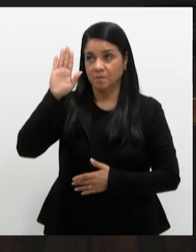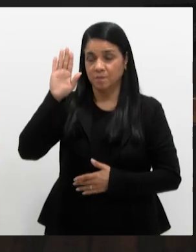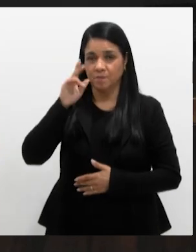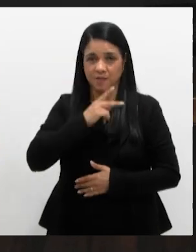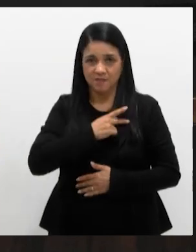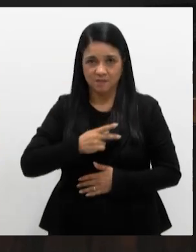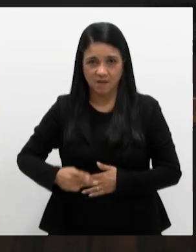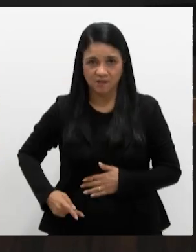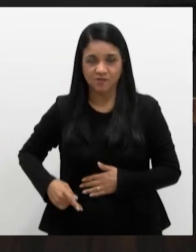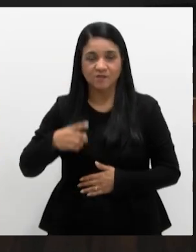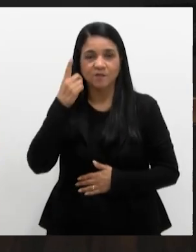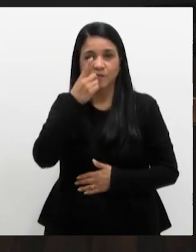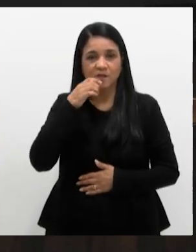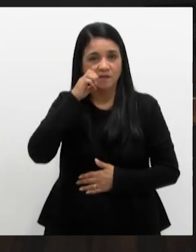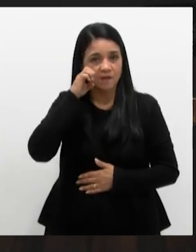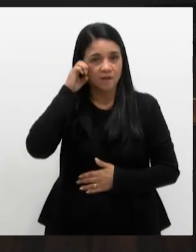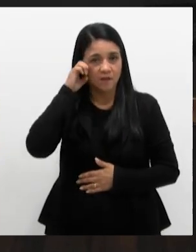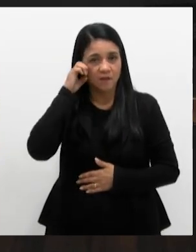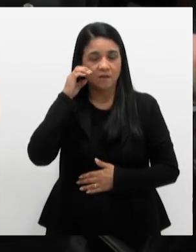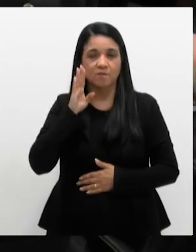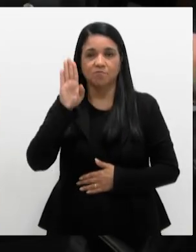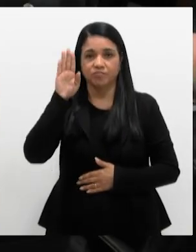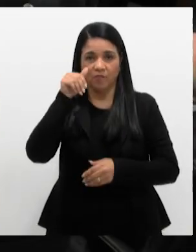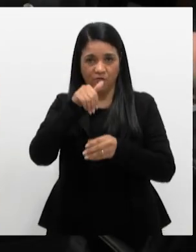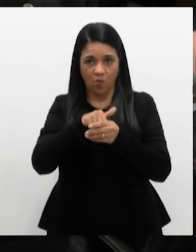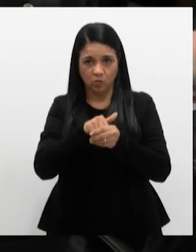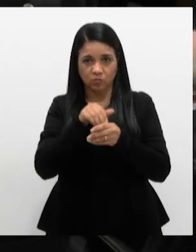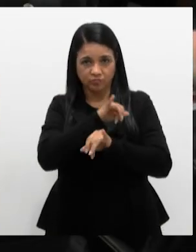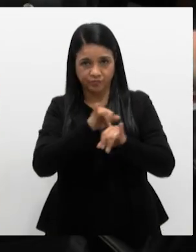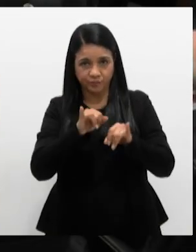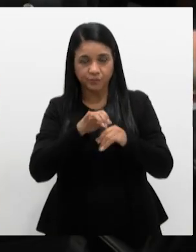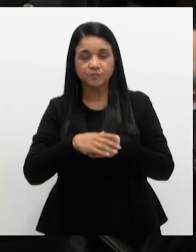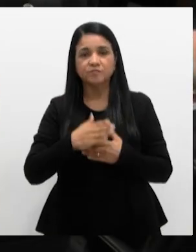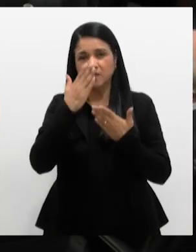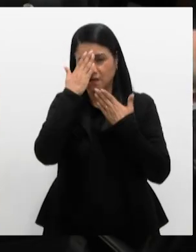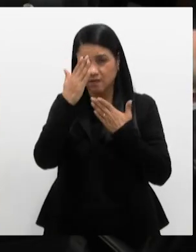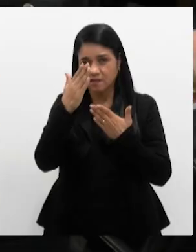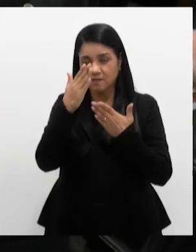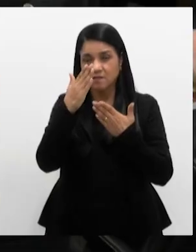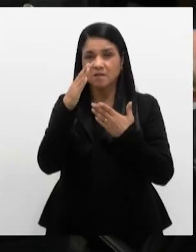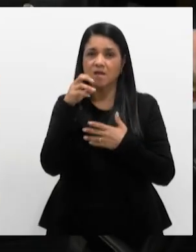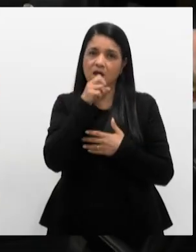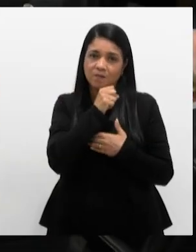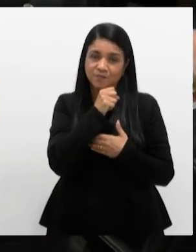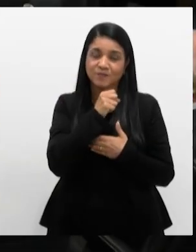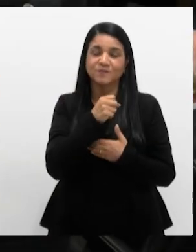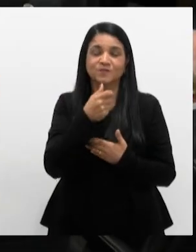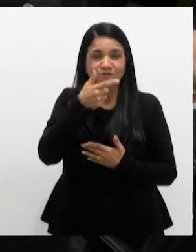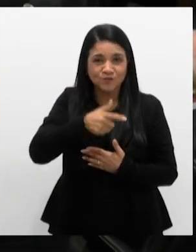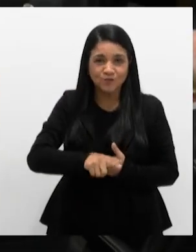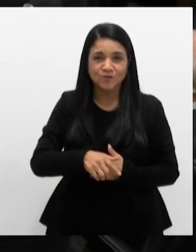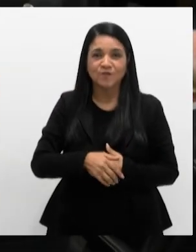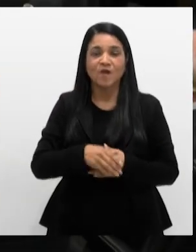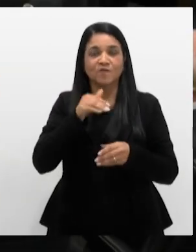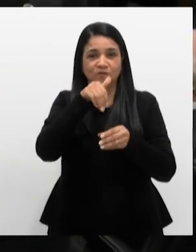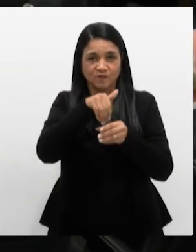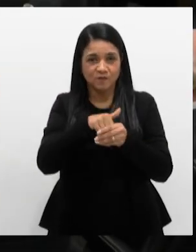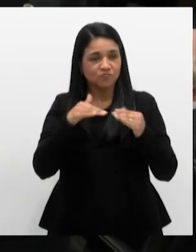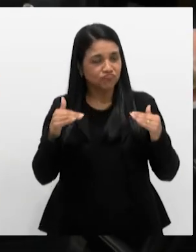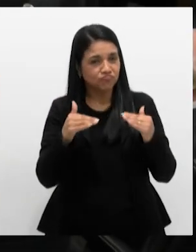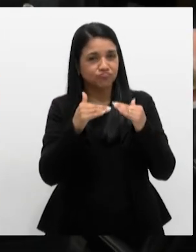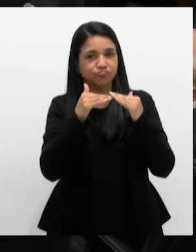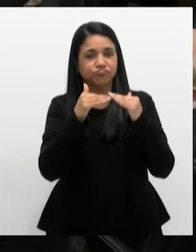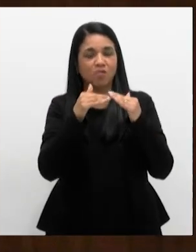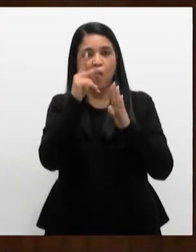Deputada Érica Takimoto para a declaração de voto. Presidente, rapidamente, agradecer mais uma vez a votação favorável